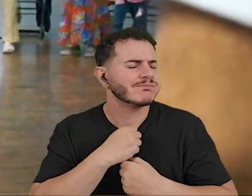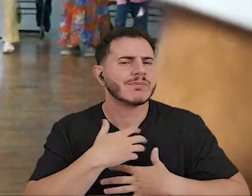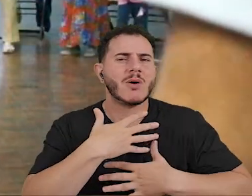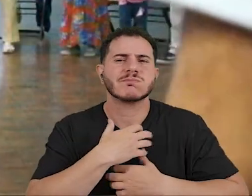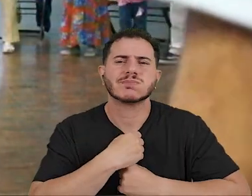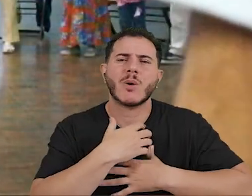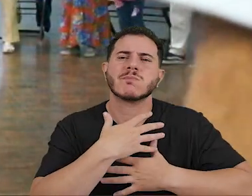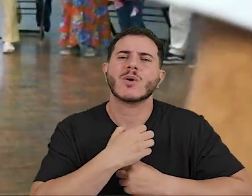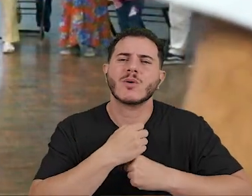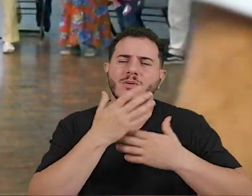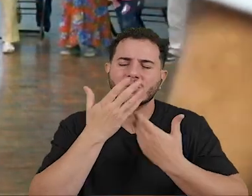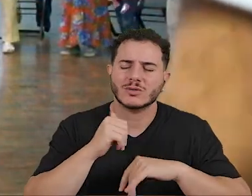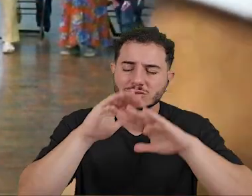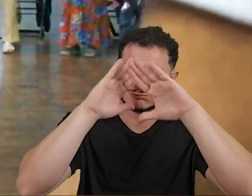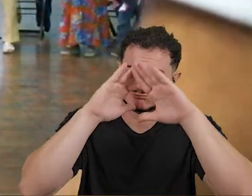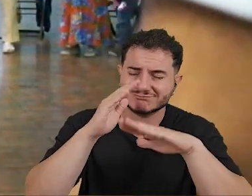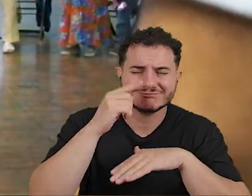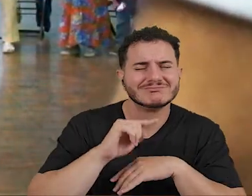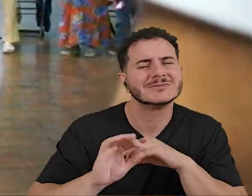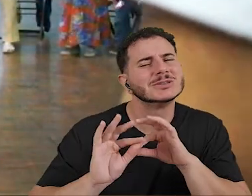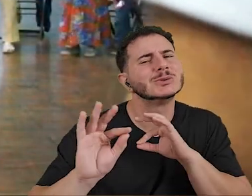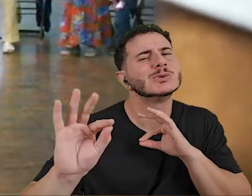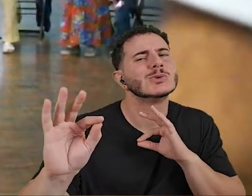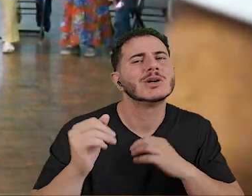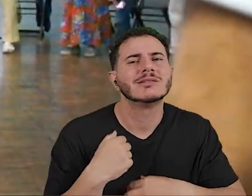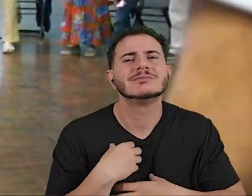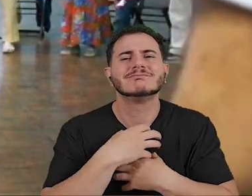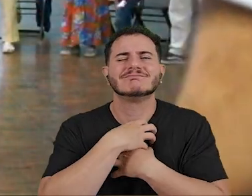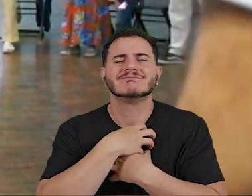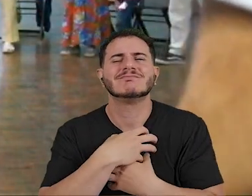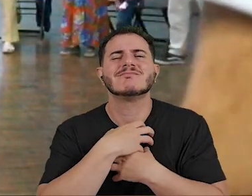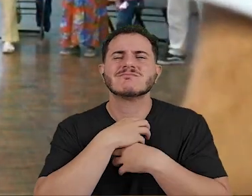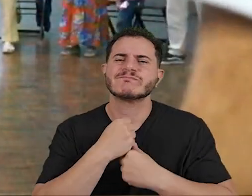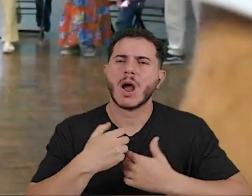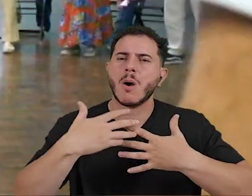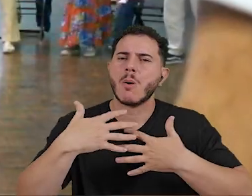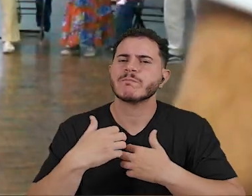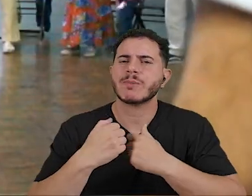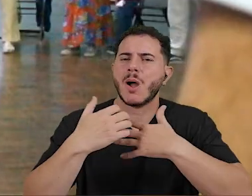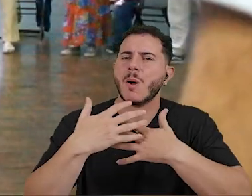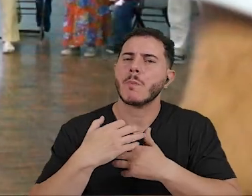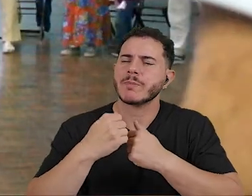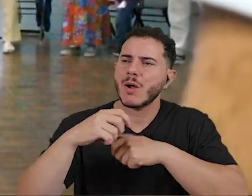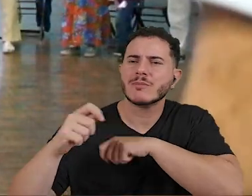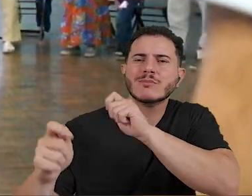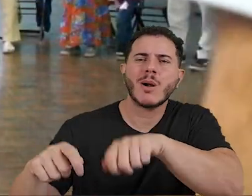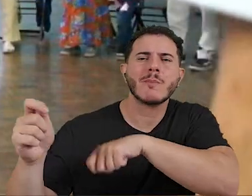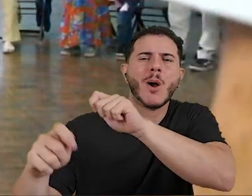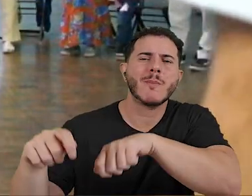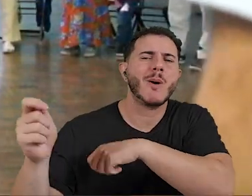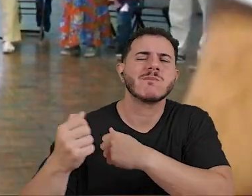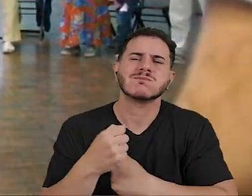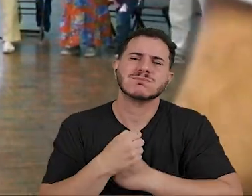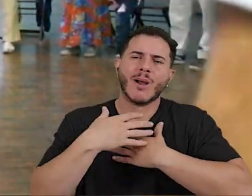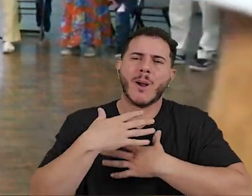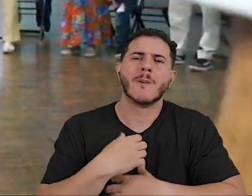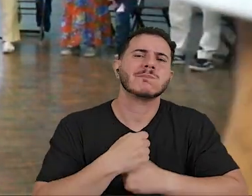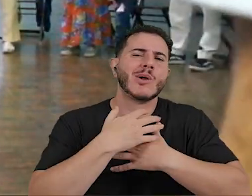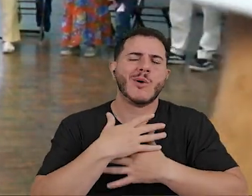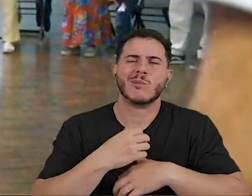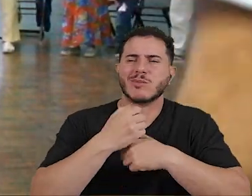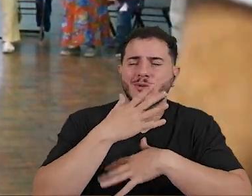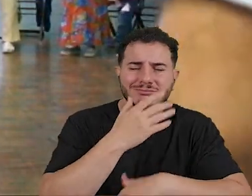eu ouço esse baque, no coque Oxalá é senhor. De longe eu ouço esse baque, no